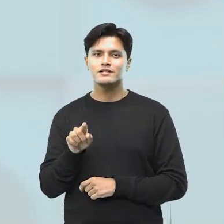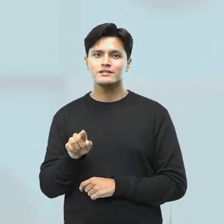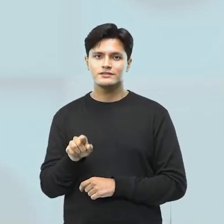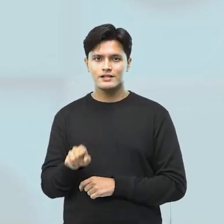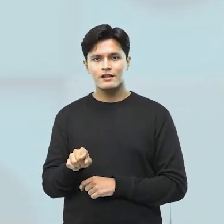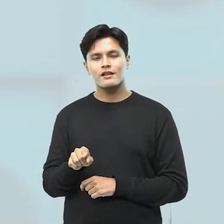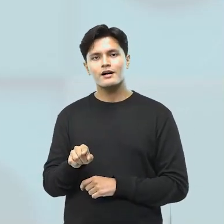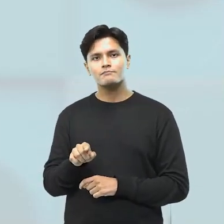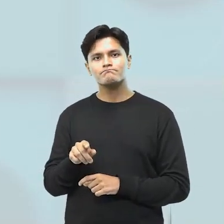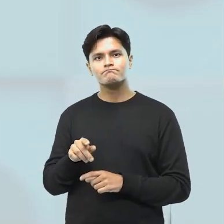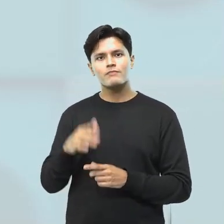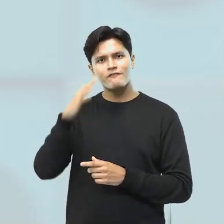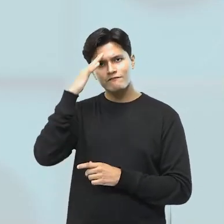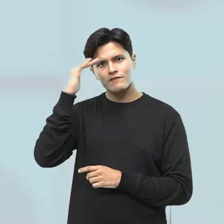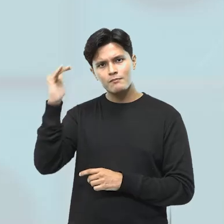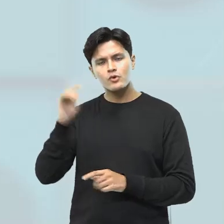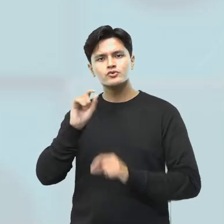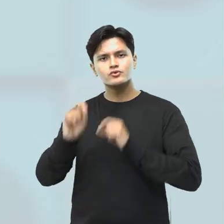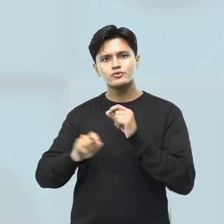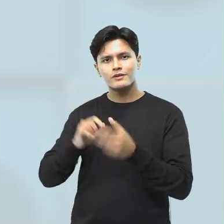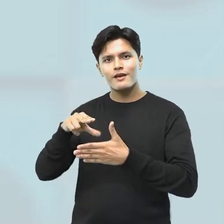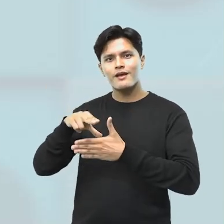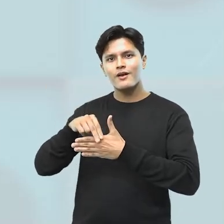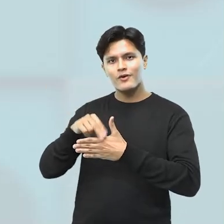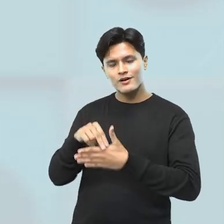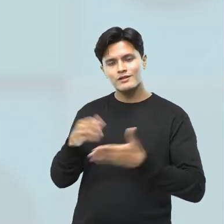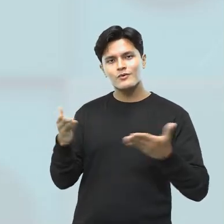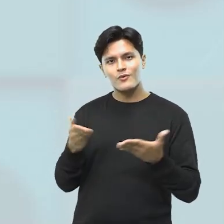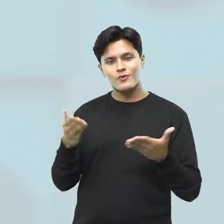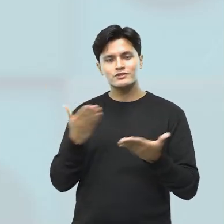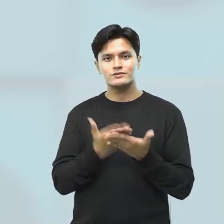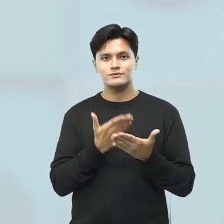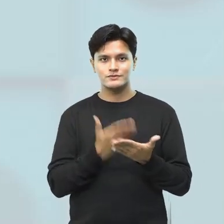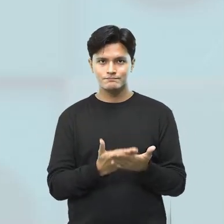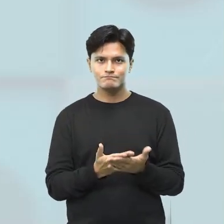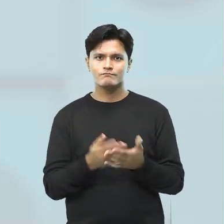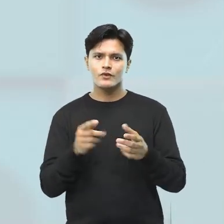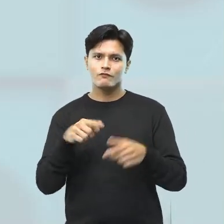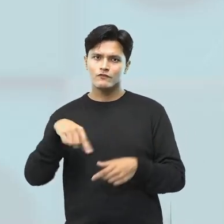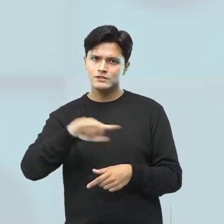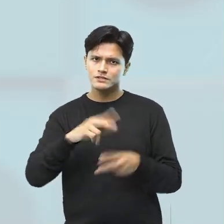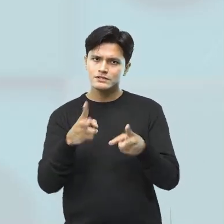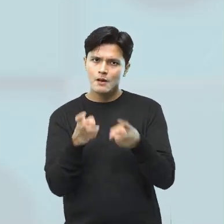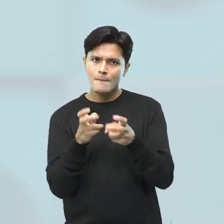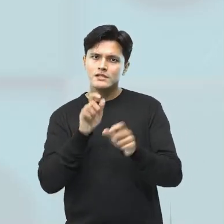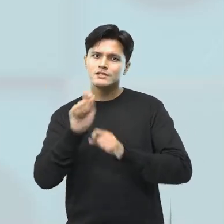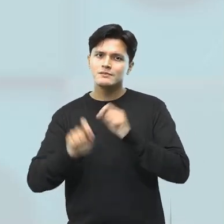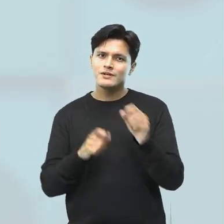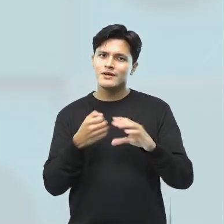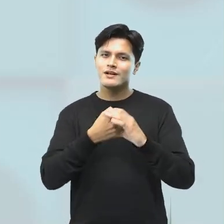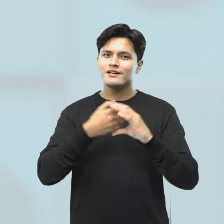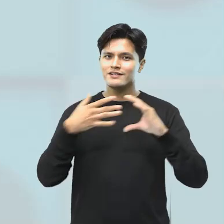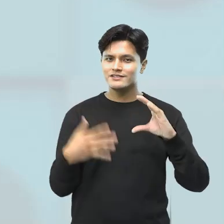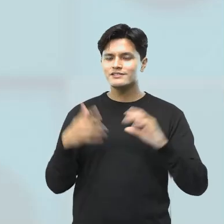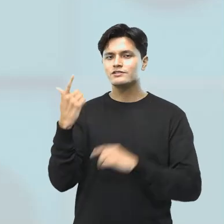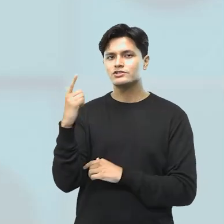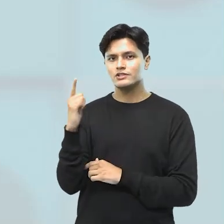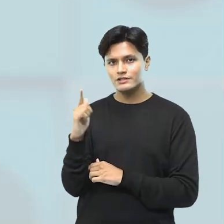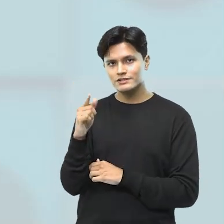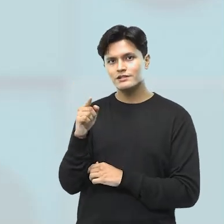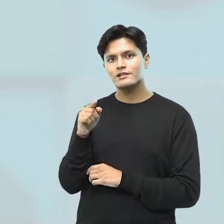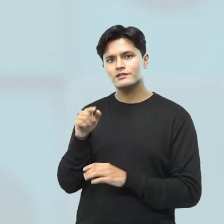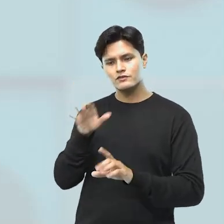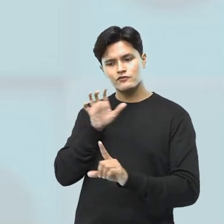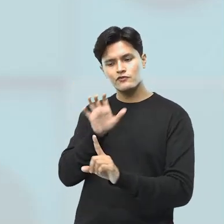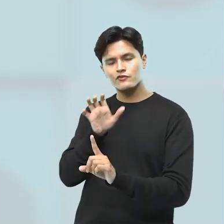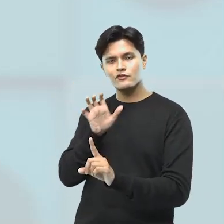é bem popular essa literatura que nós estamos estudando hoje. Então vocês perceberam que as condições geográficas